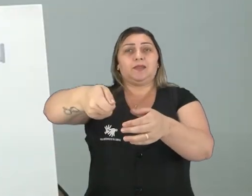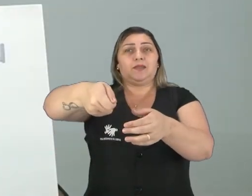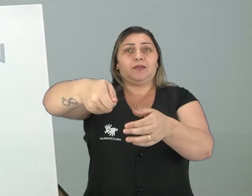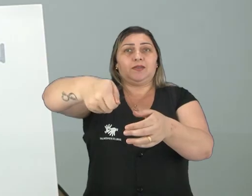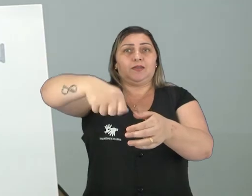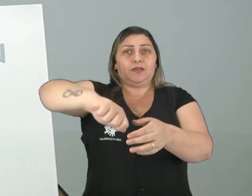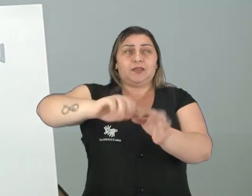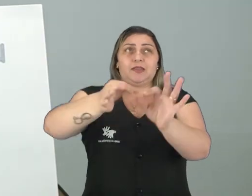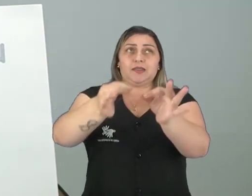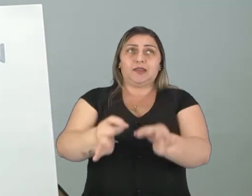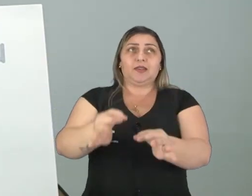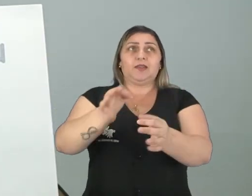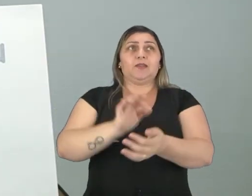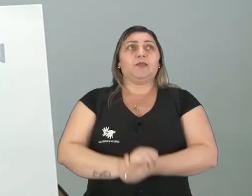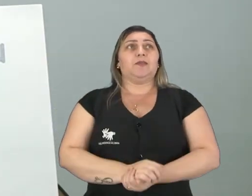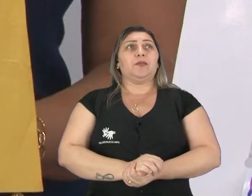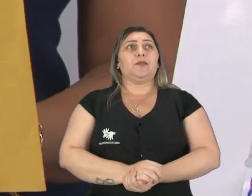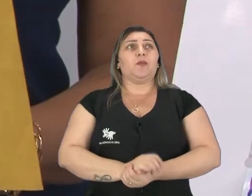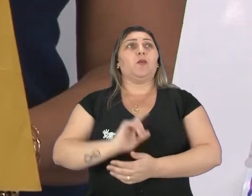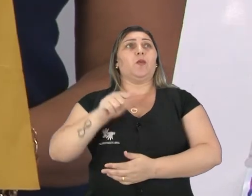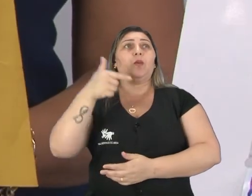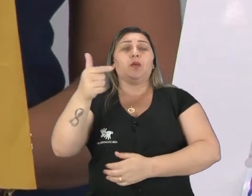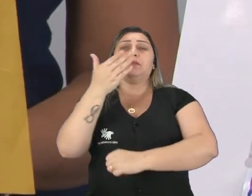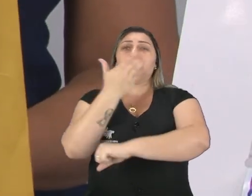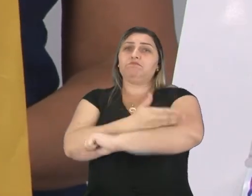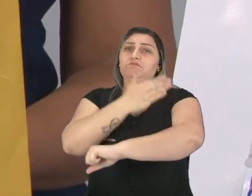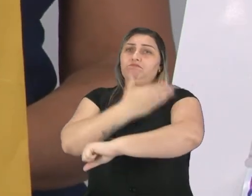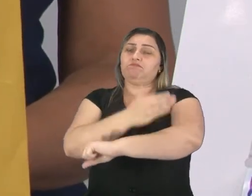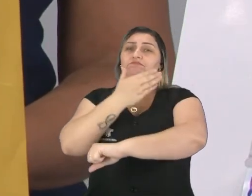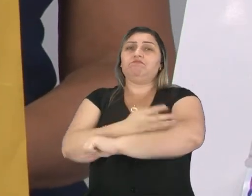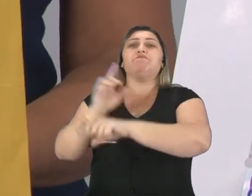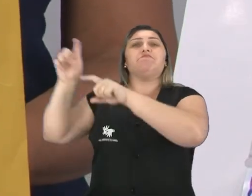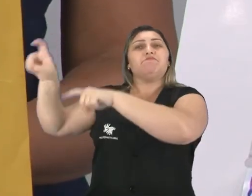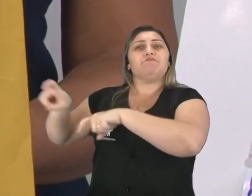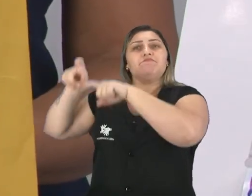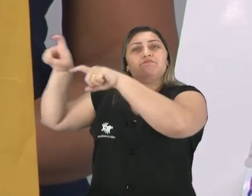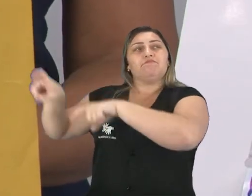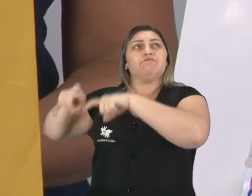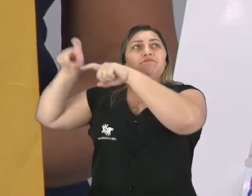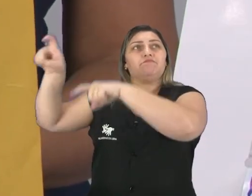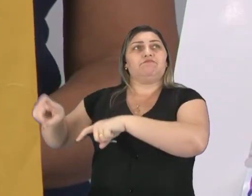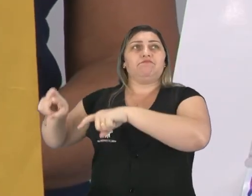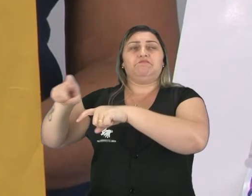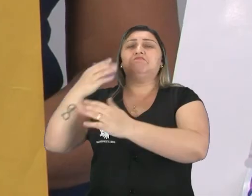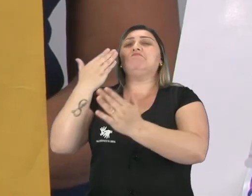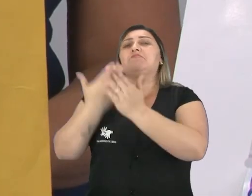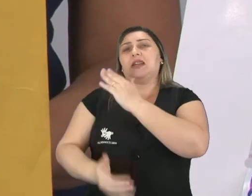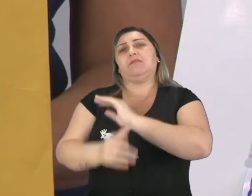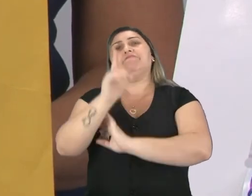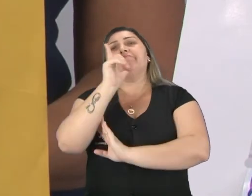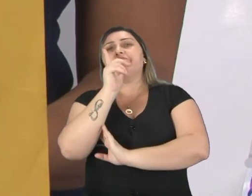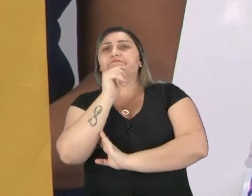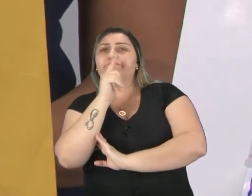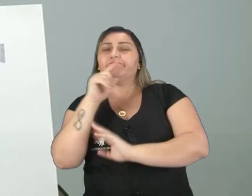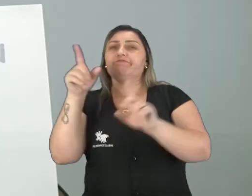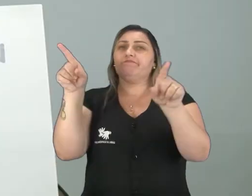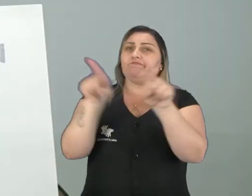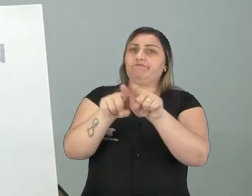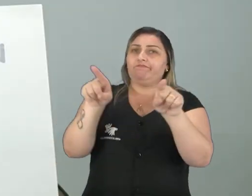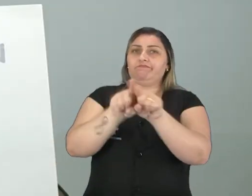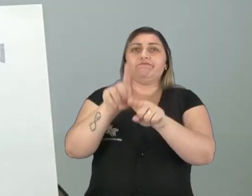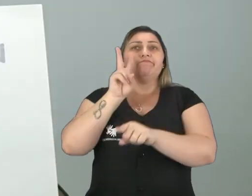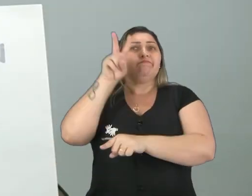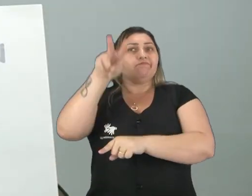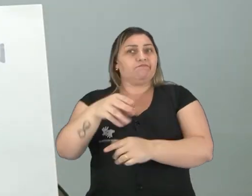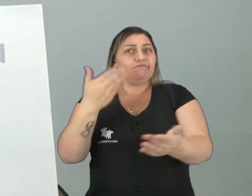desligá-la, certo? Uma outra prática na agricultura, que se desperdiça também muita água, vimos